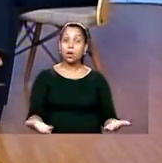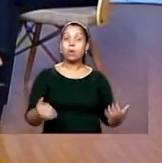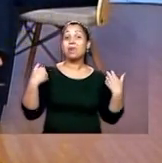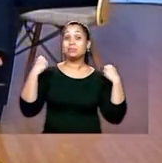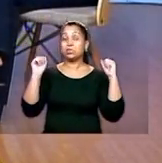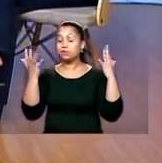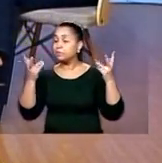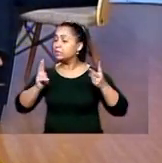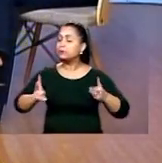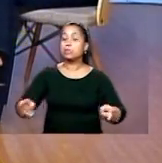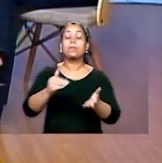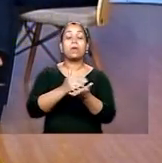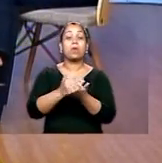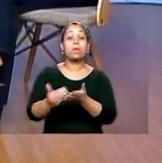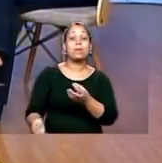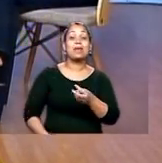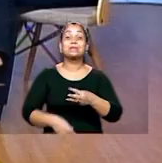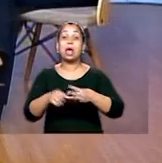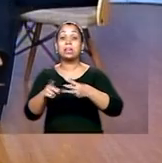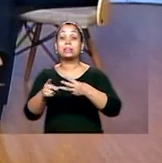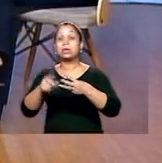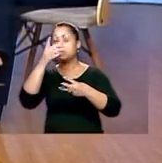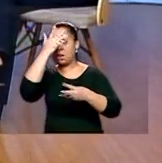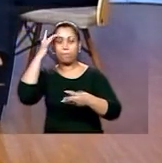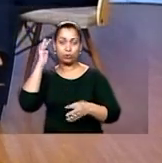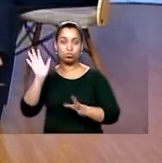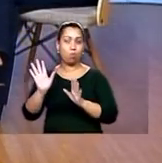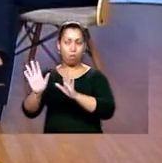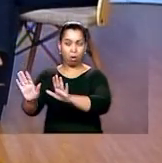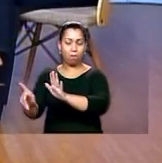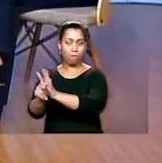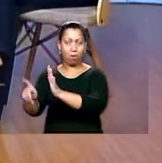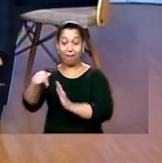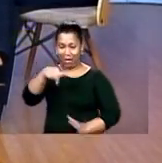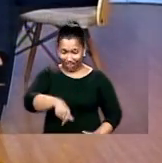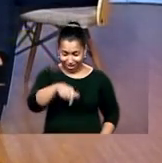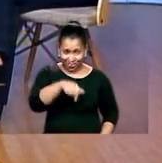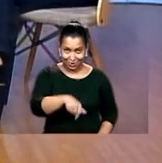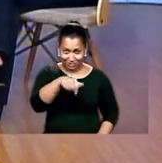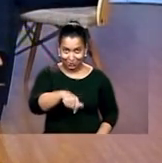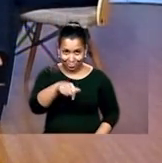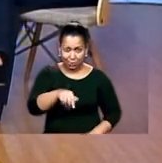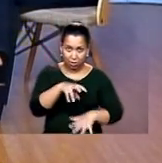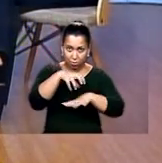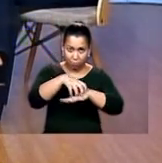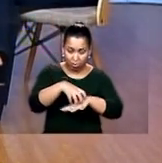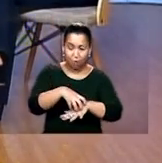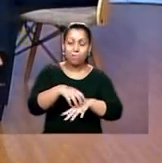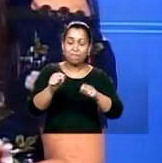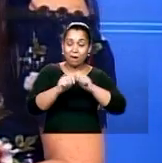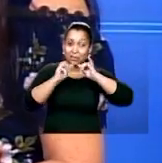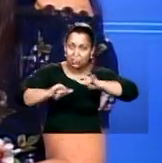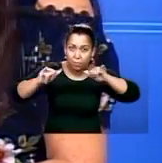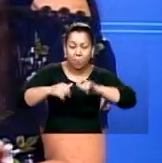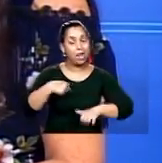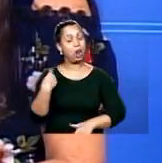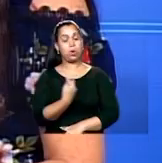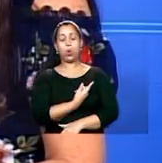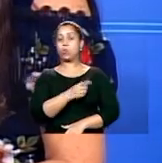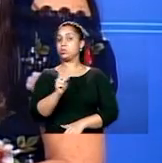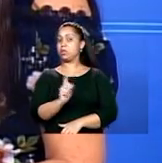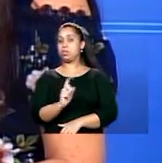sempre são iniciativa de terceiros. O Banco de Alimentos realiza campanhas ele por si ou não? Não realizamos.